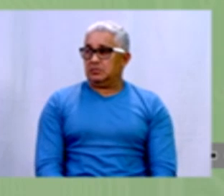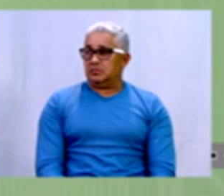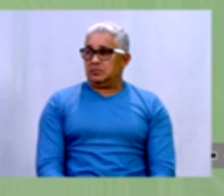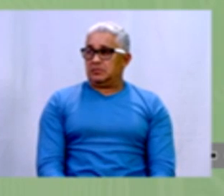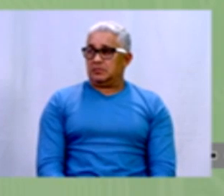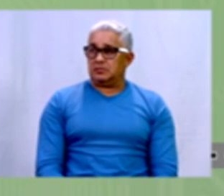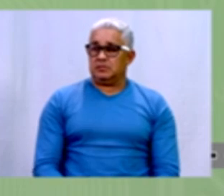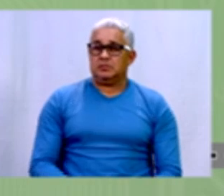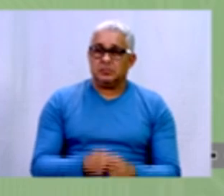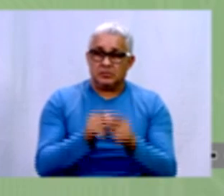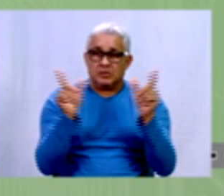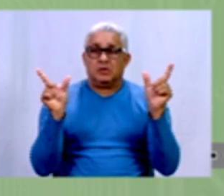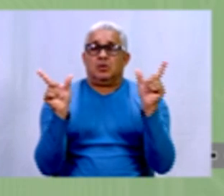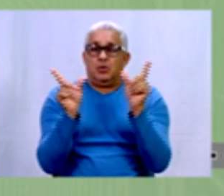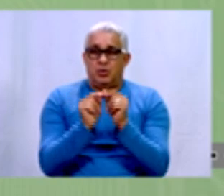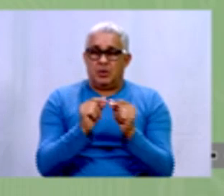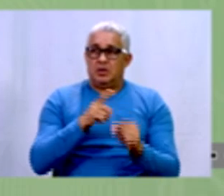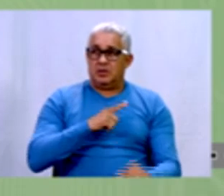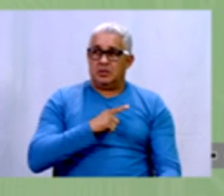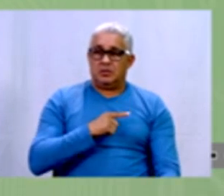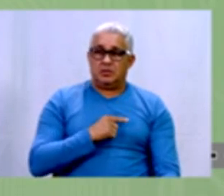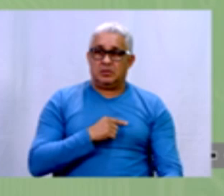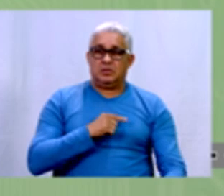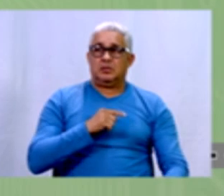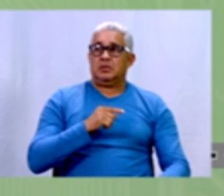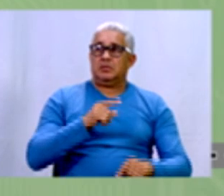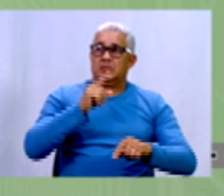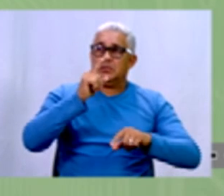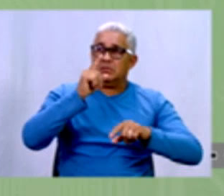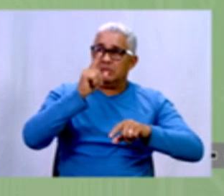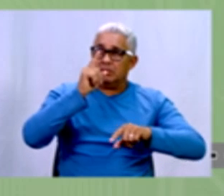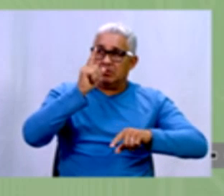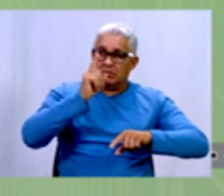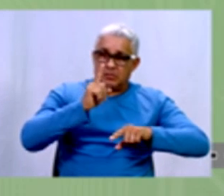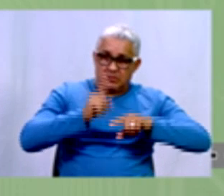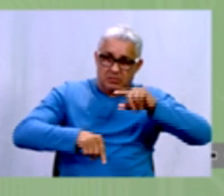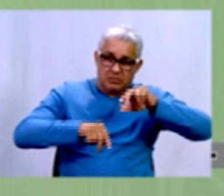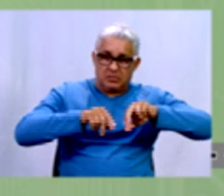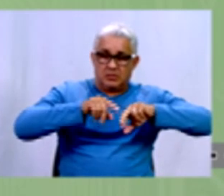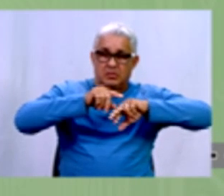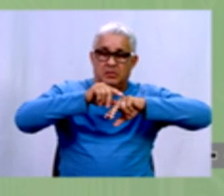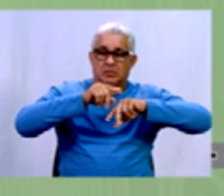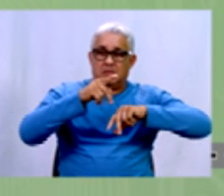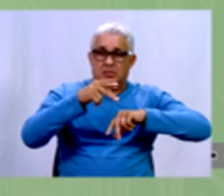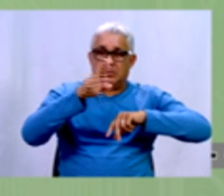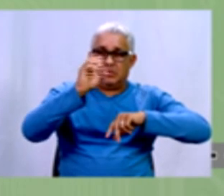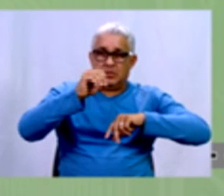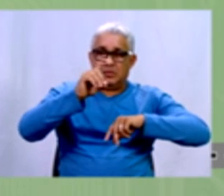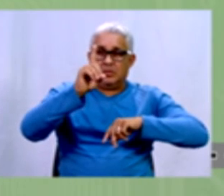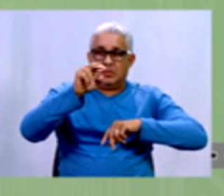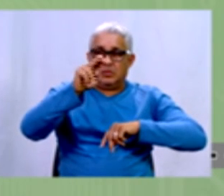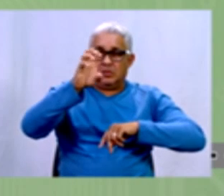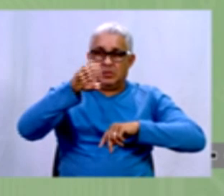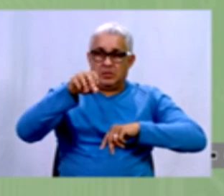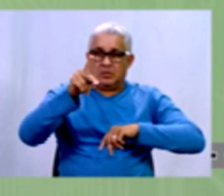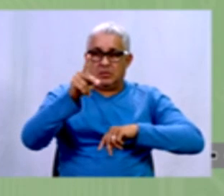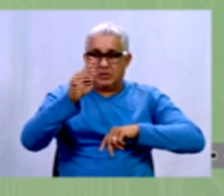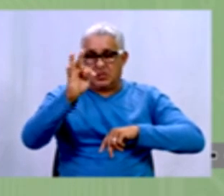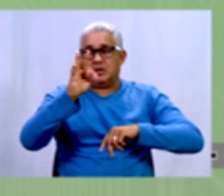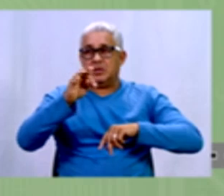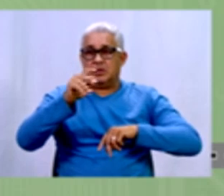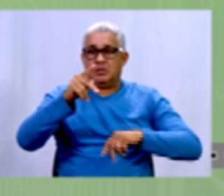Então, em resumo, nós temos o Product Backlog, que é a lista